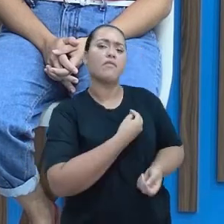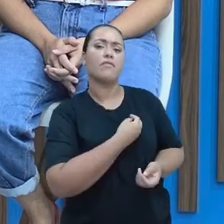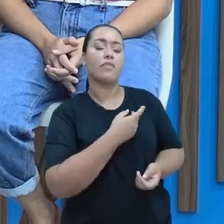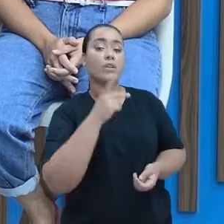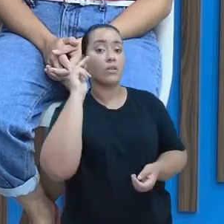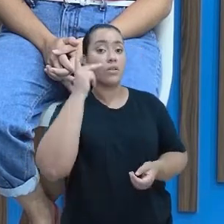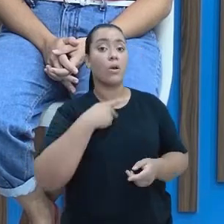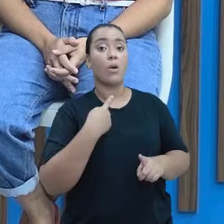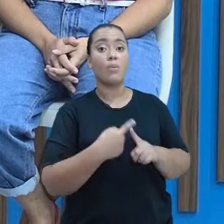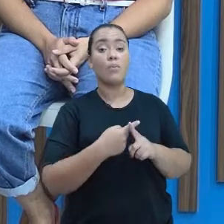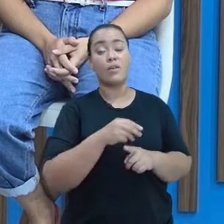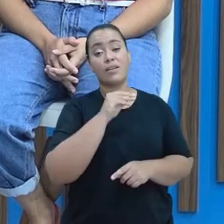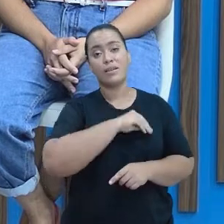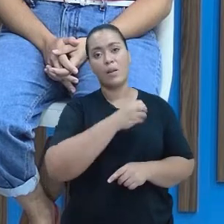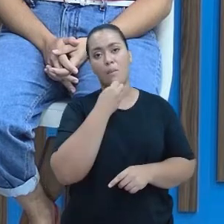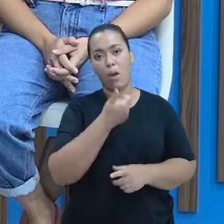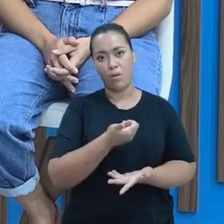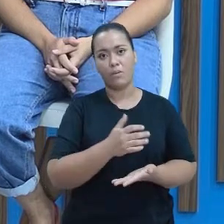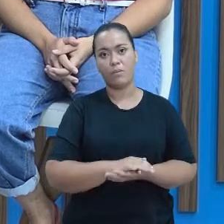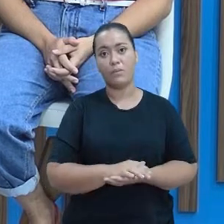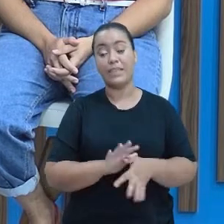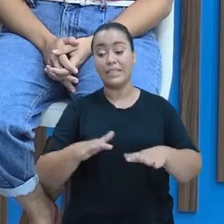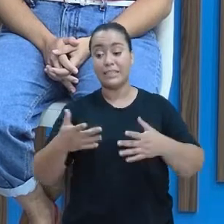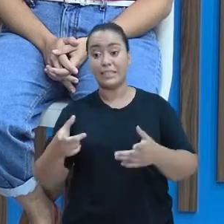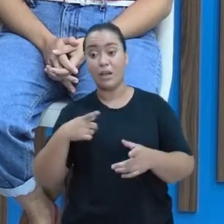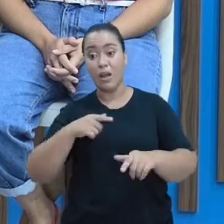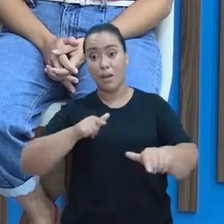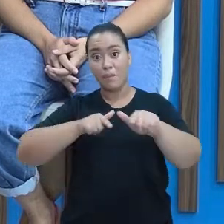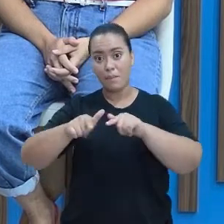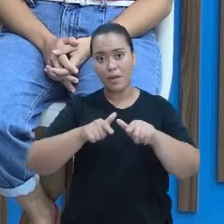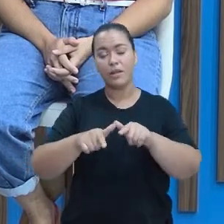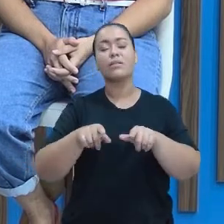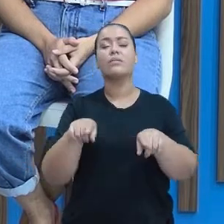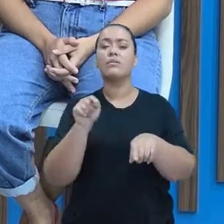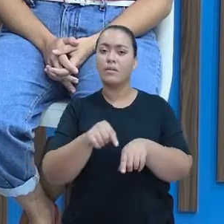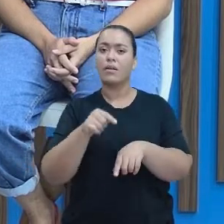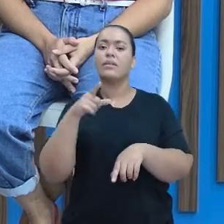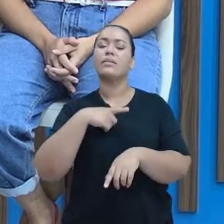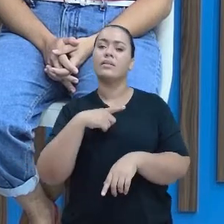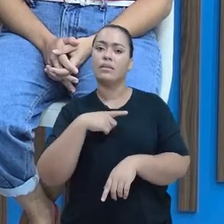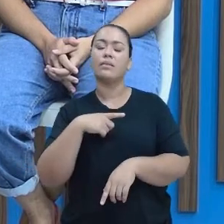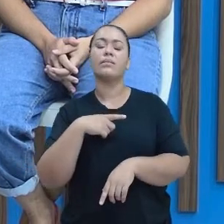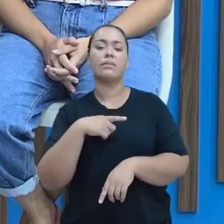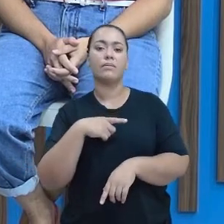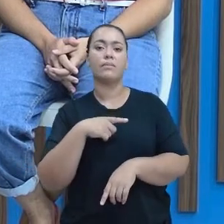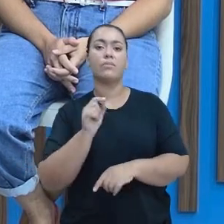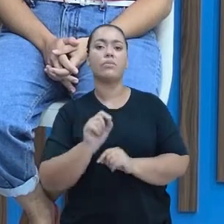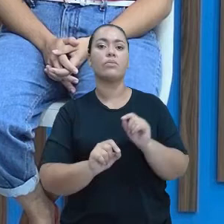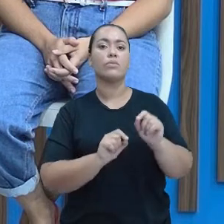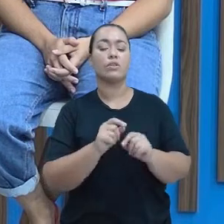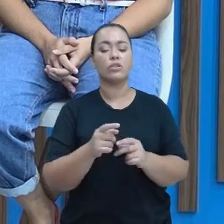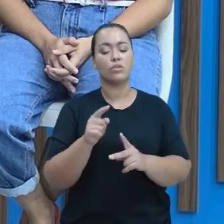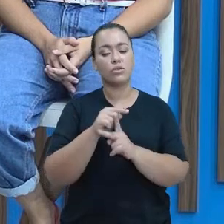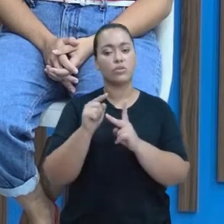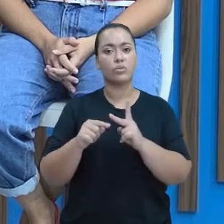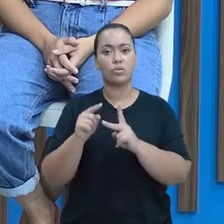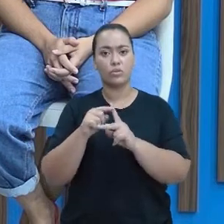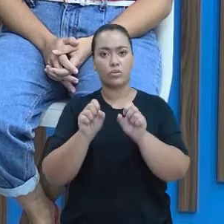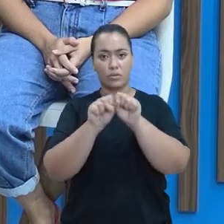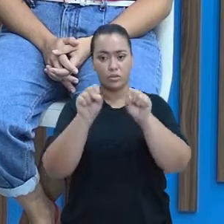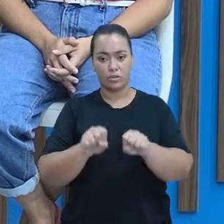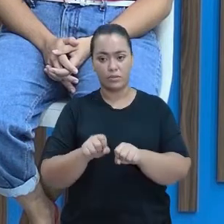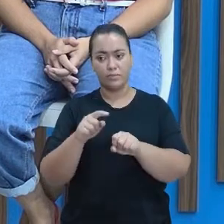da casa e dos seus filhos. Então, o mercado do trabalho serve, né, o trabalho serve a esses 2 sistemas,